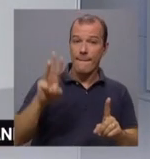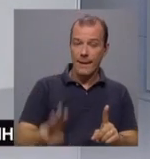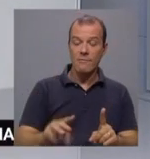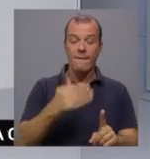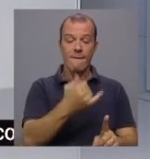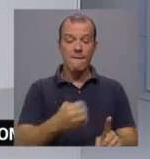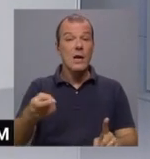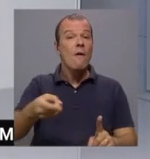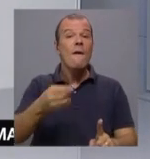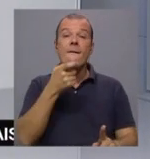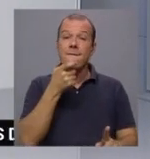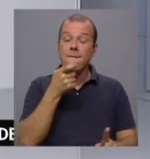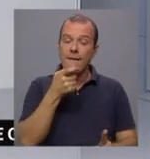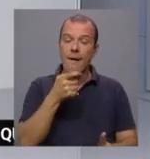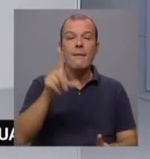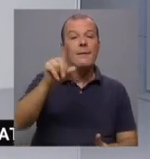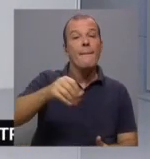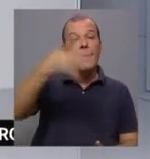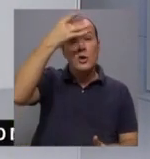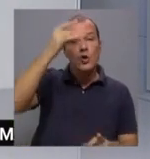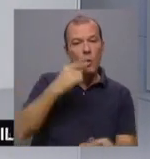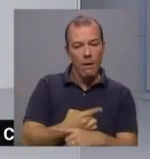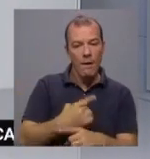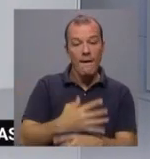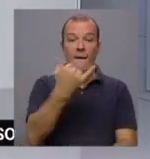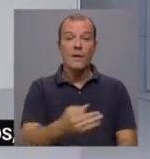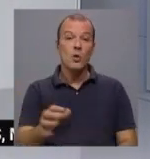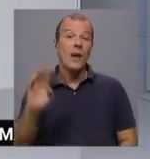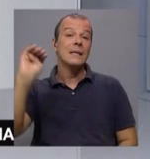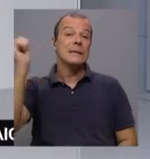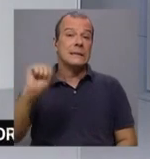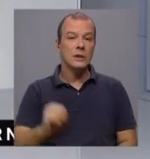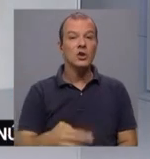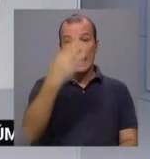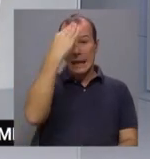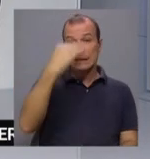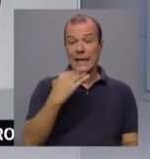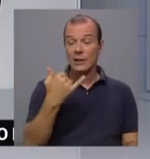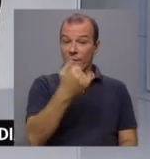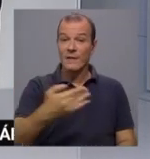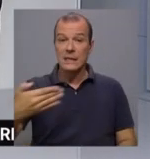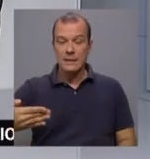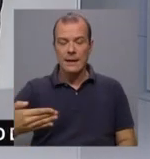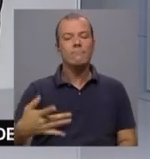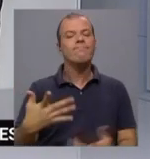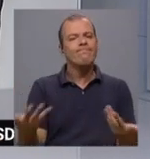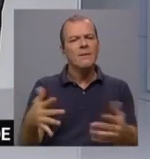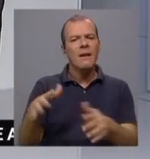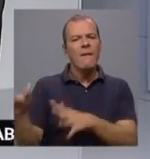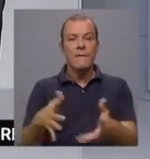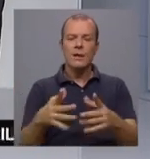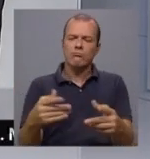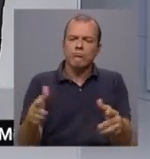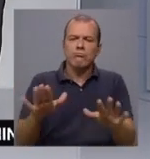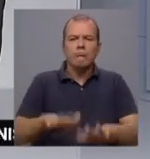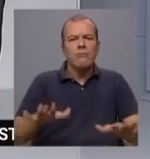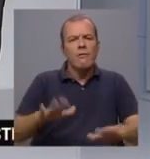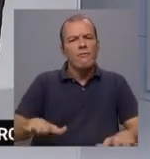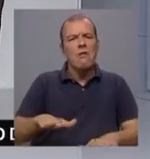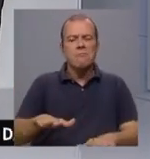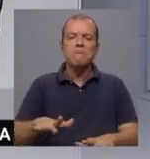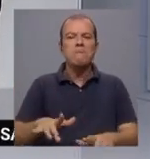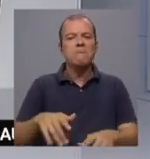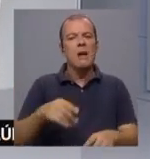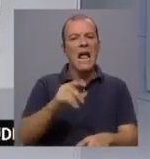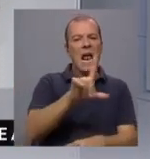29 para Faro e para Setúbal, 24 para Sines, 27 para Sagres. O vento em geral fraco do quadrante norte, a soprar temporariamente do